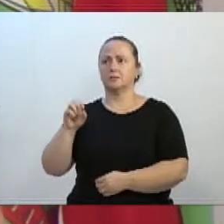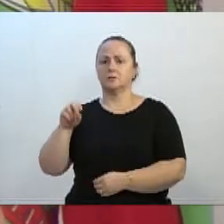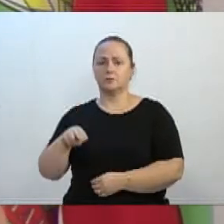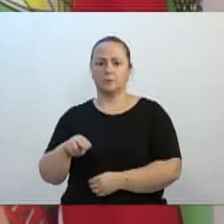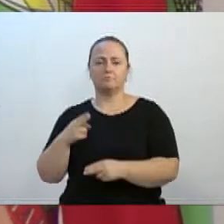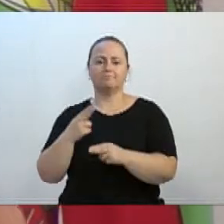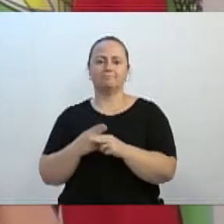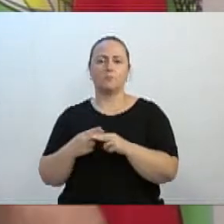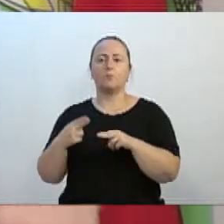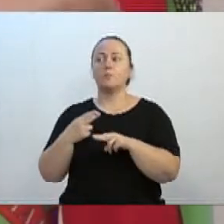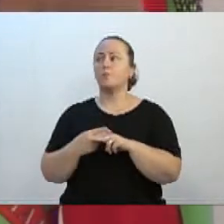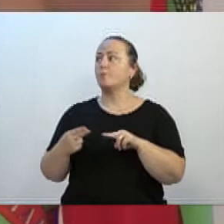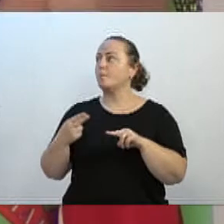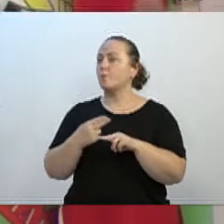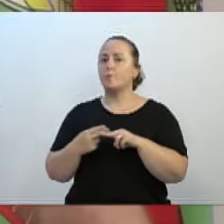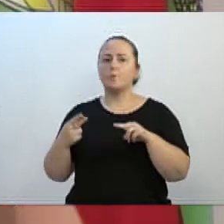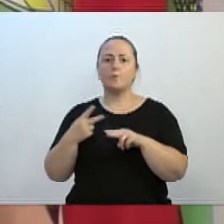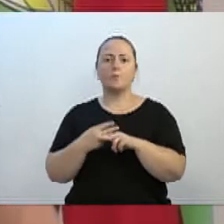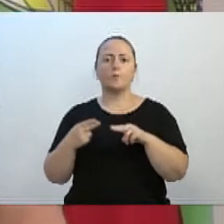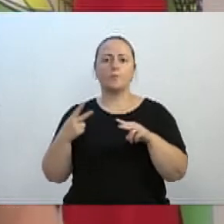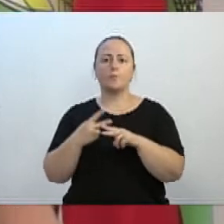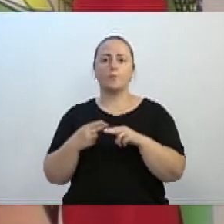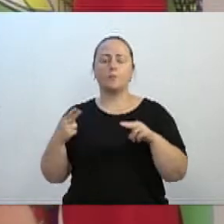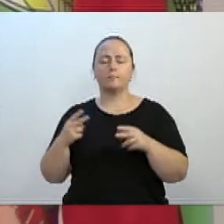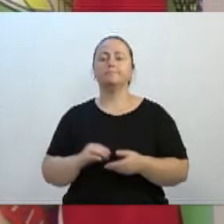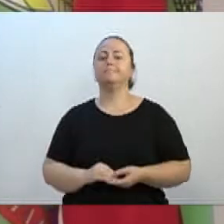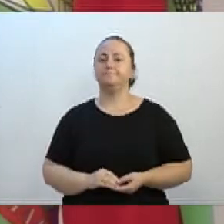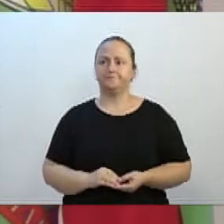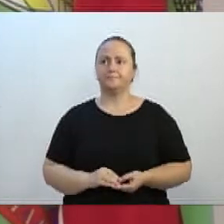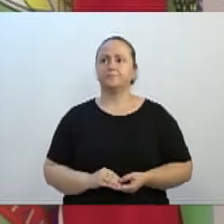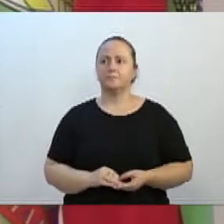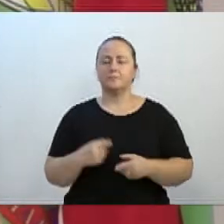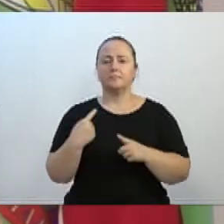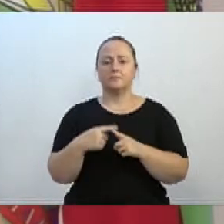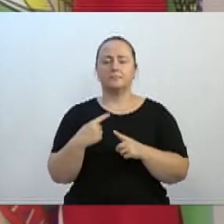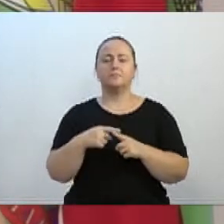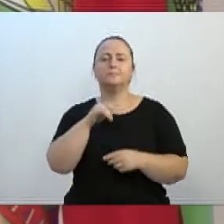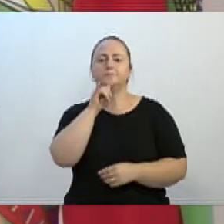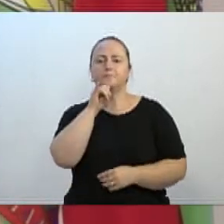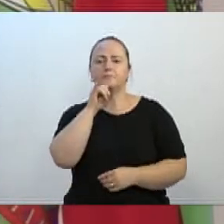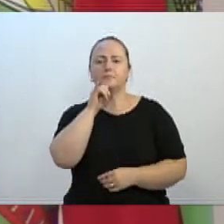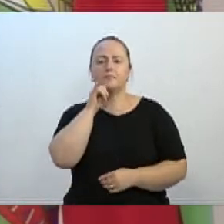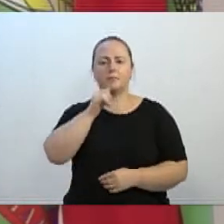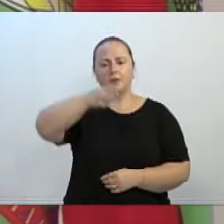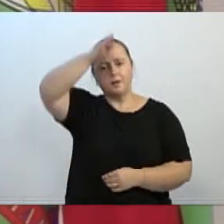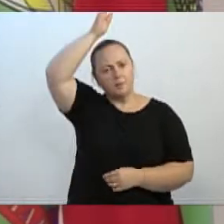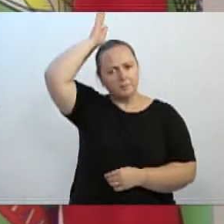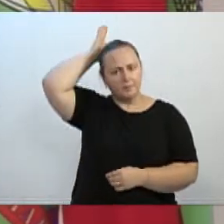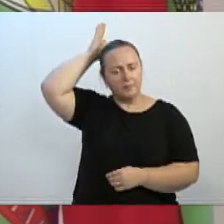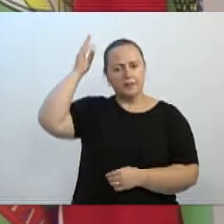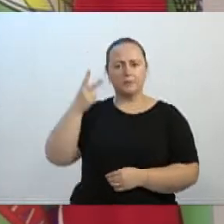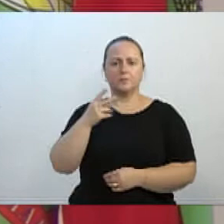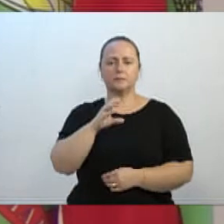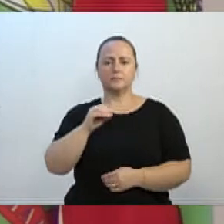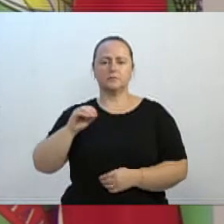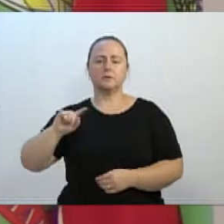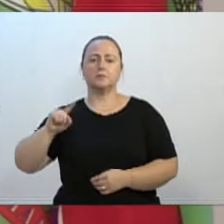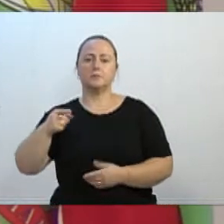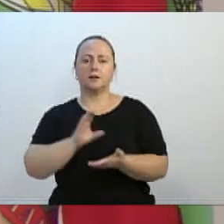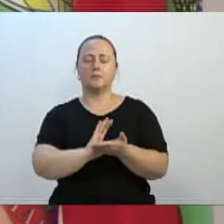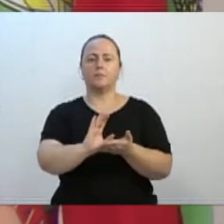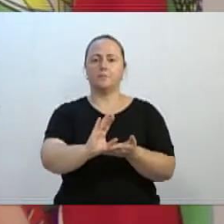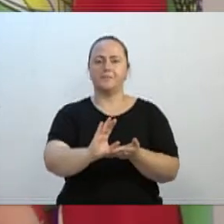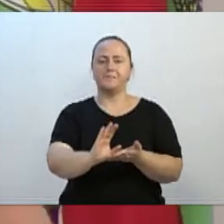de contas, um exemplo de uma das emendas que ele lançou foi para o Corpo de Bombeiros Militar de Blumenau, 200 mil reais, e não